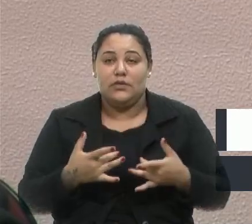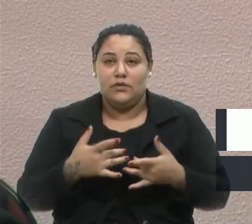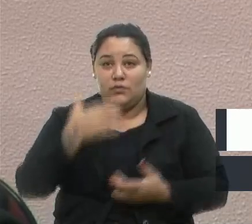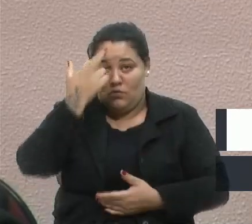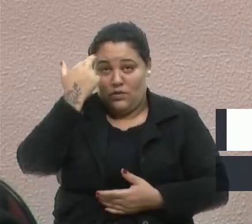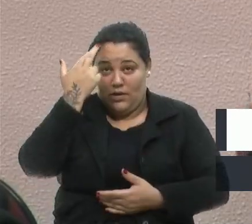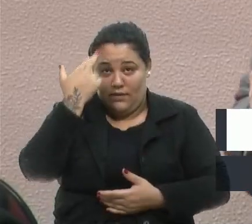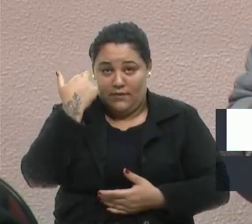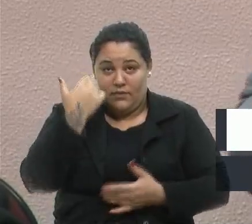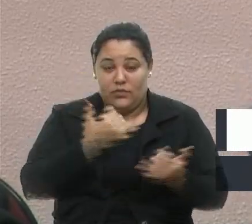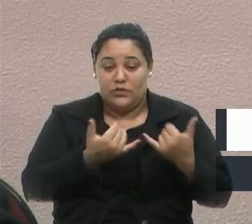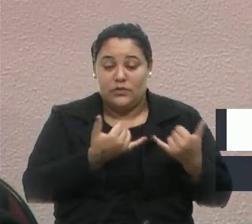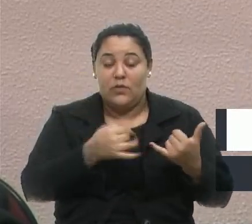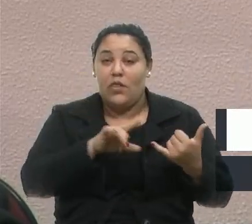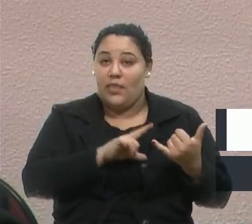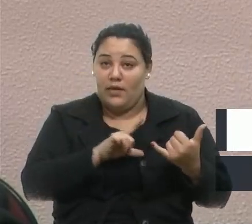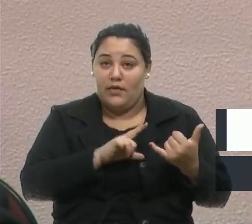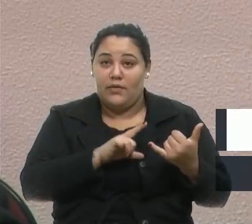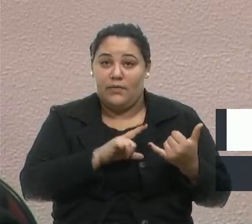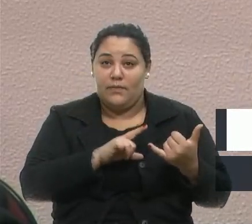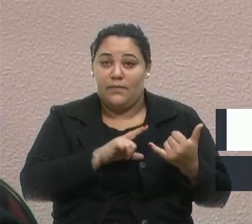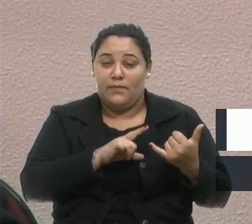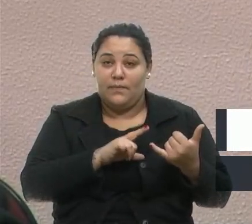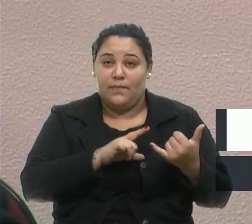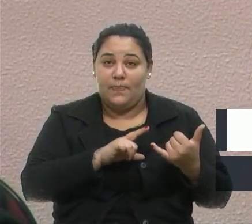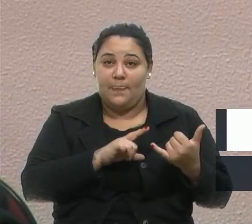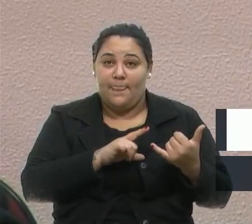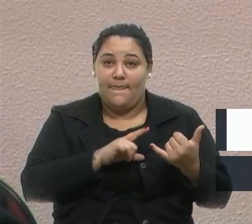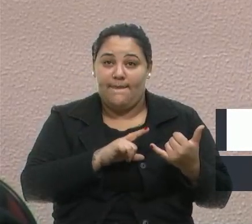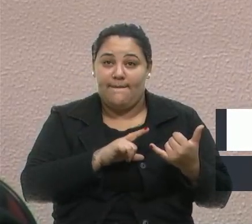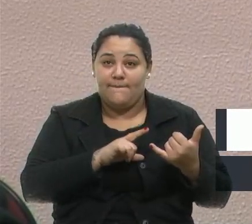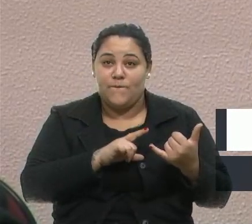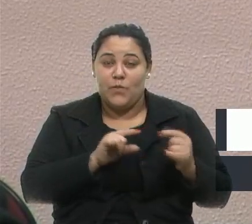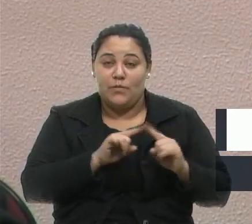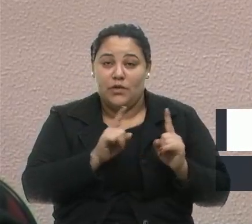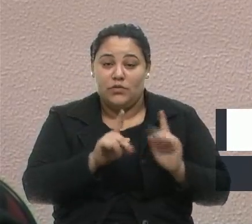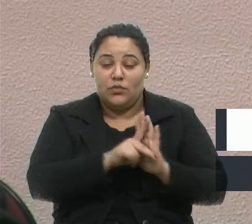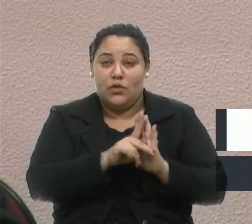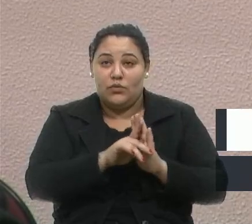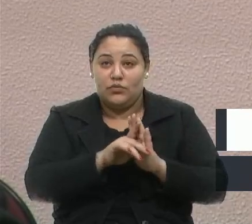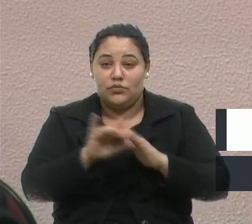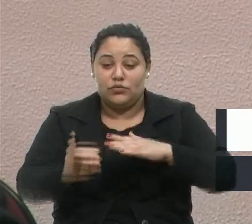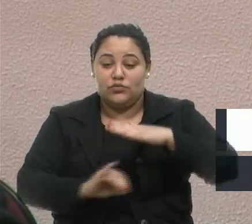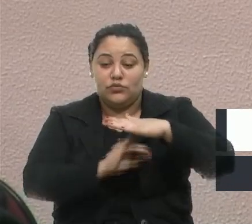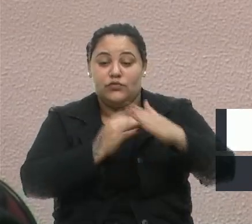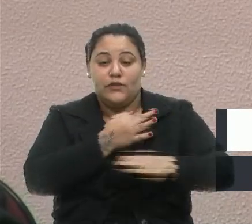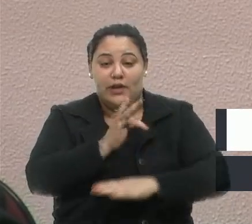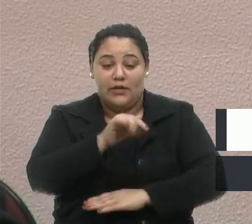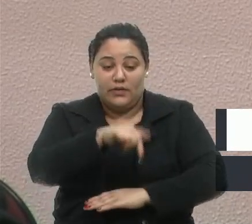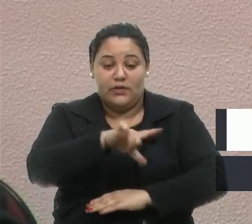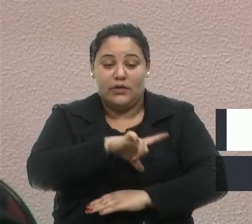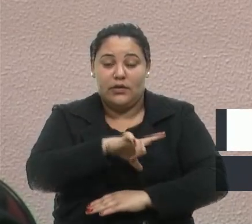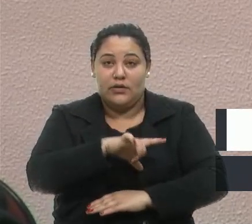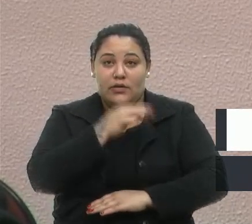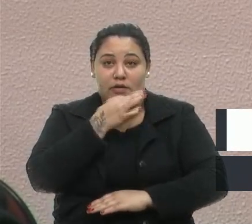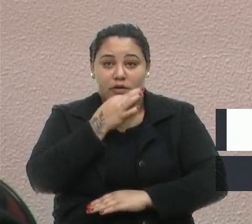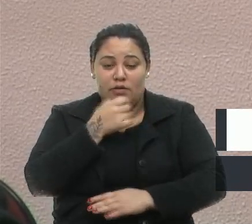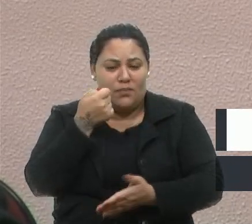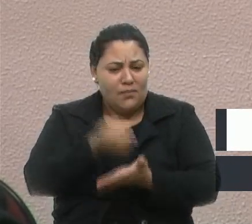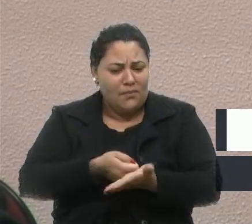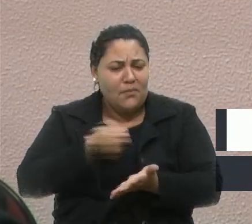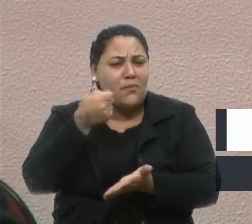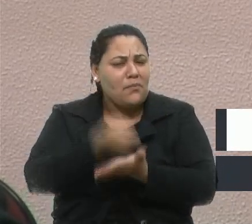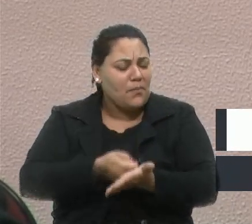Bueno, passou um histórico, mas o próprio Instituto Federal que tem em Caxias foi uma luta